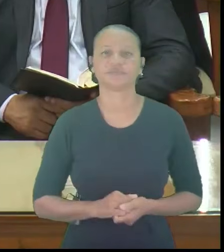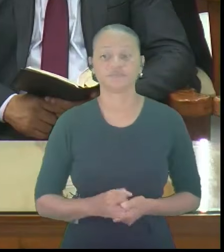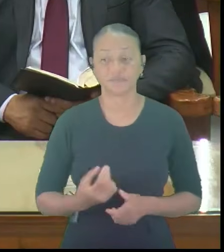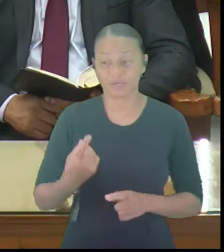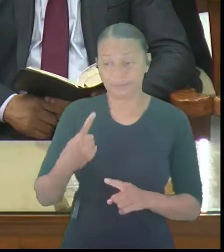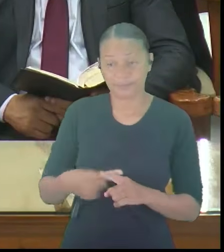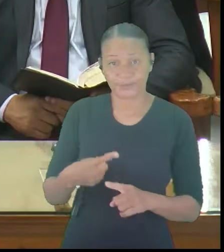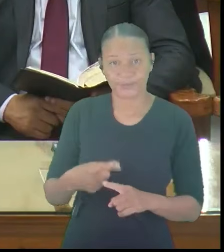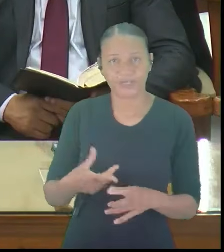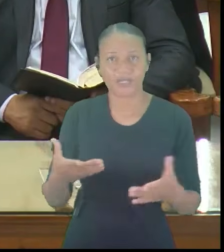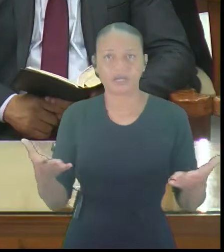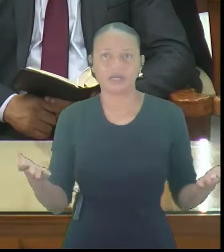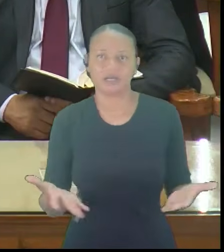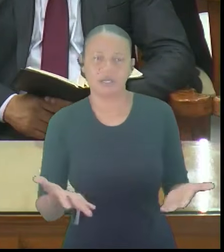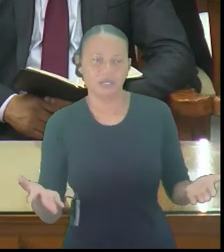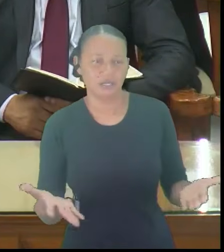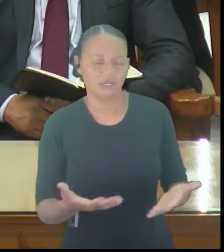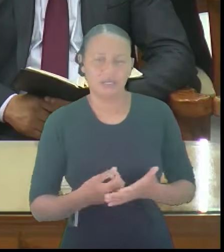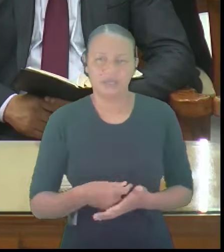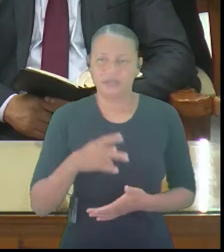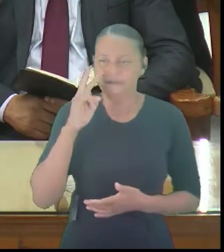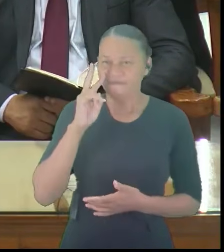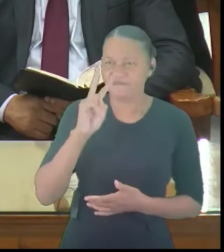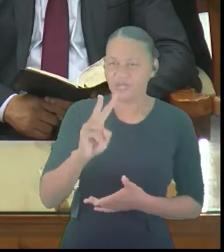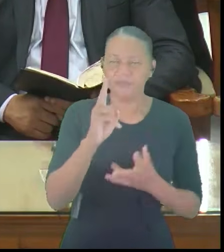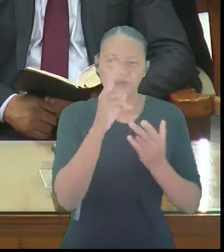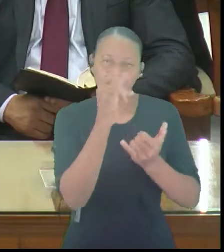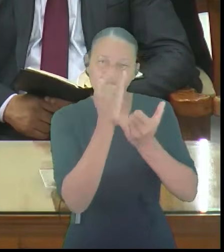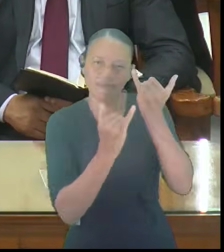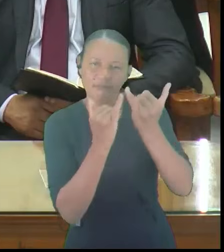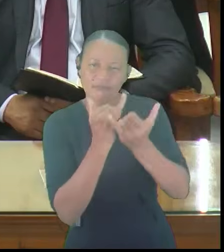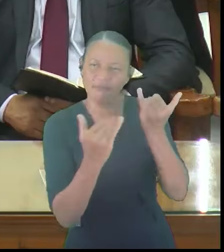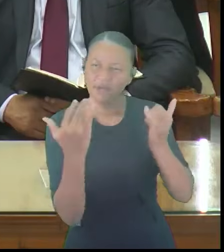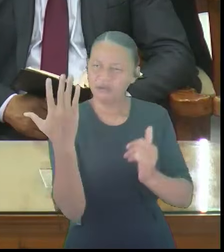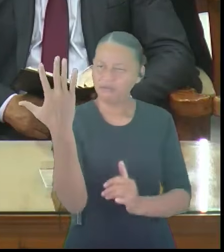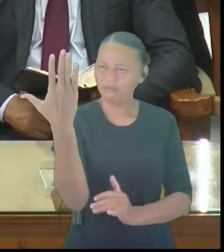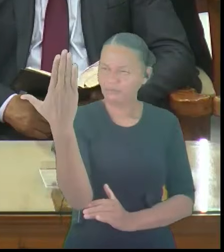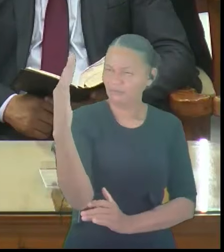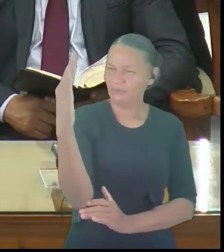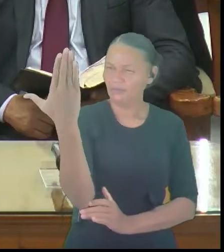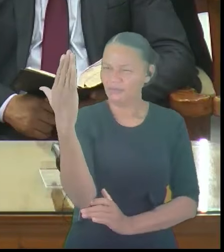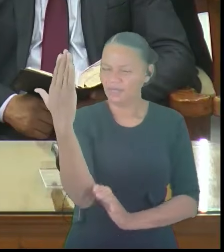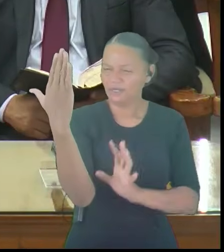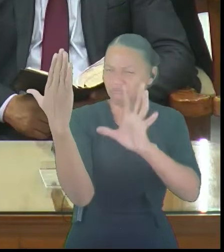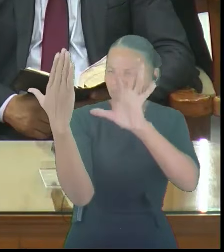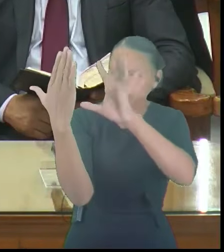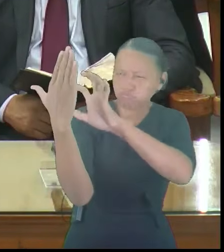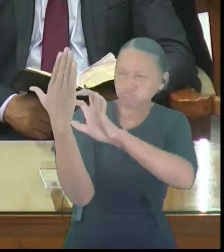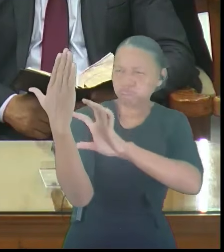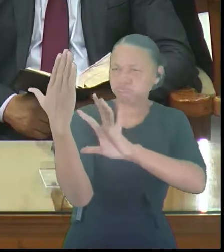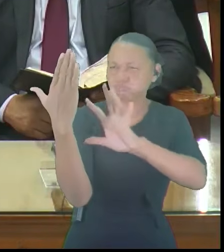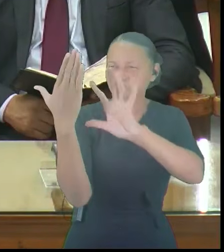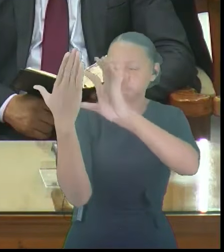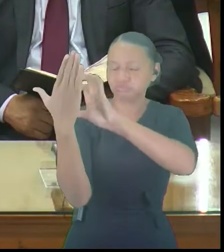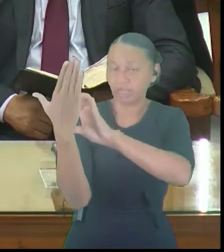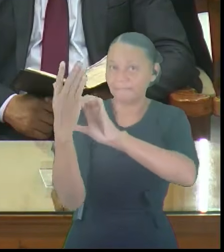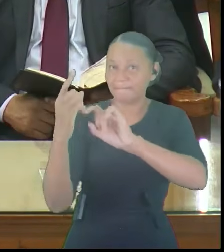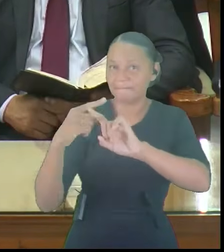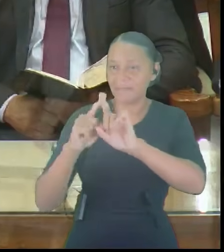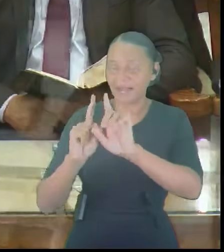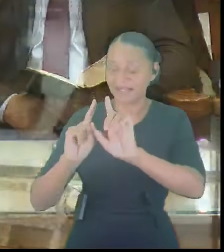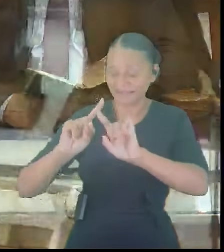Porque agora vemos por espelho, enigma, mas então